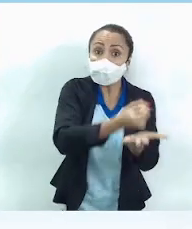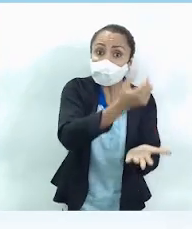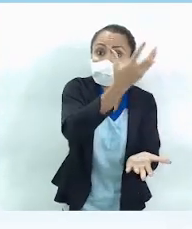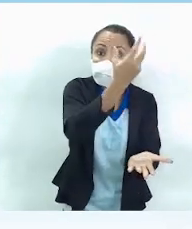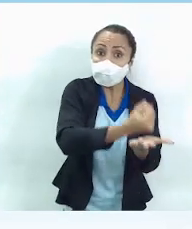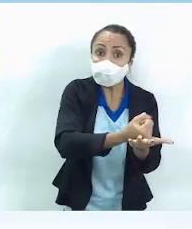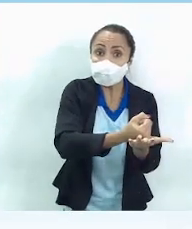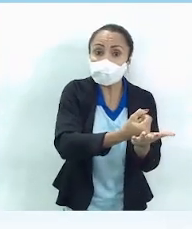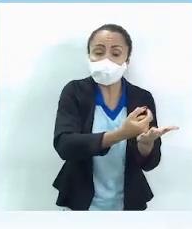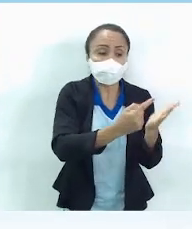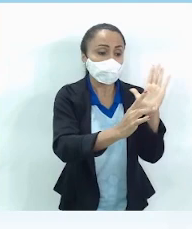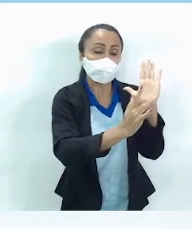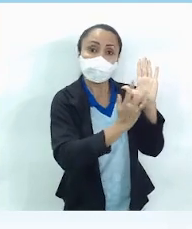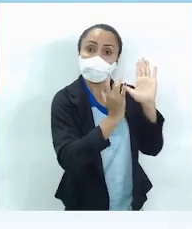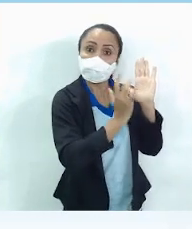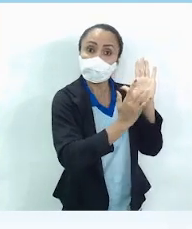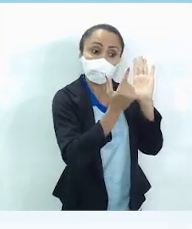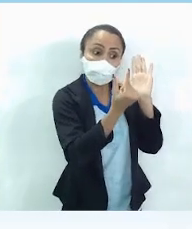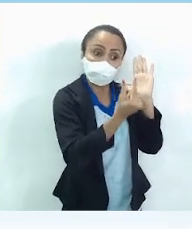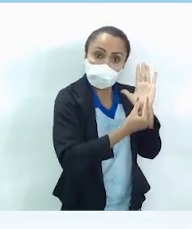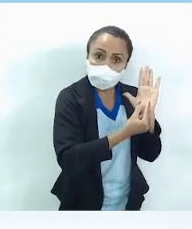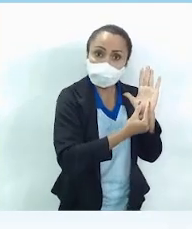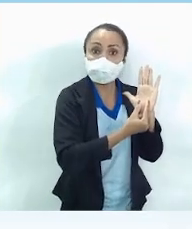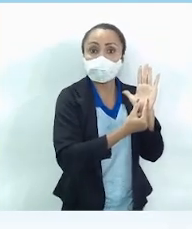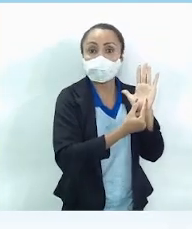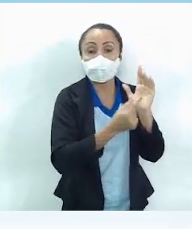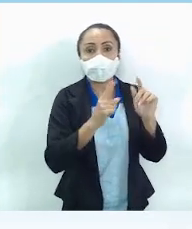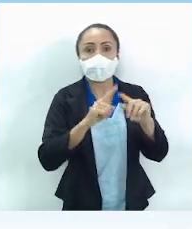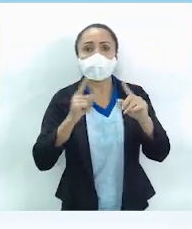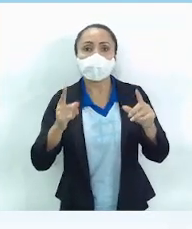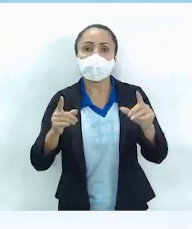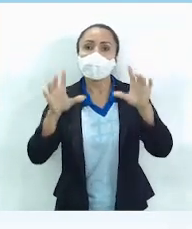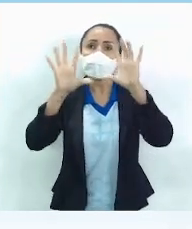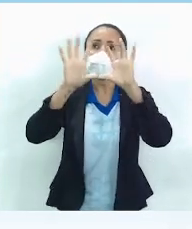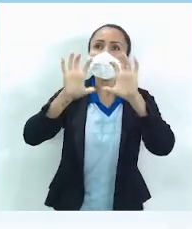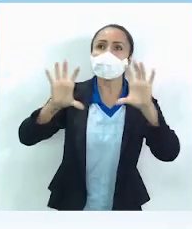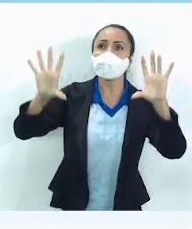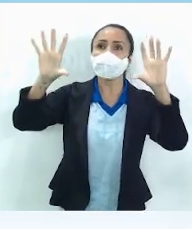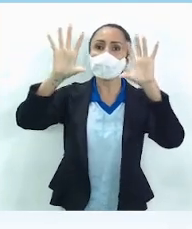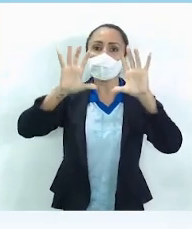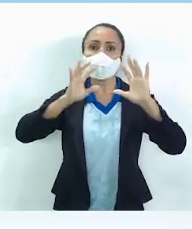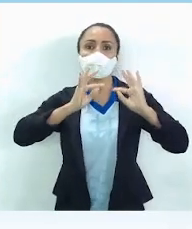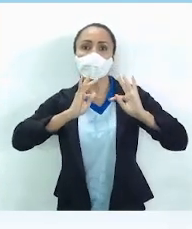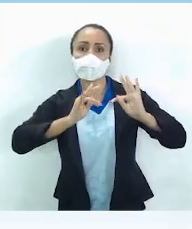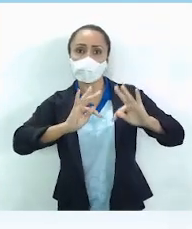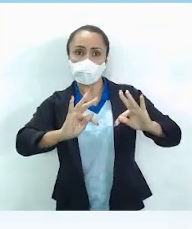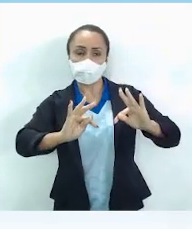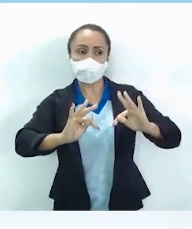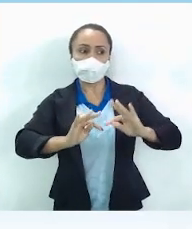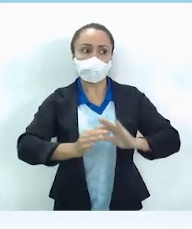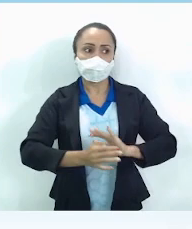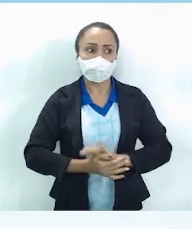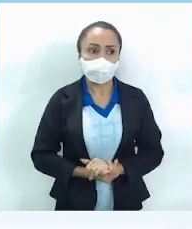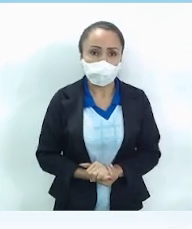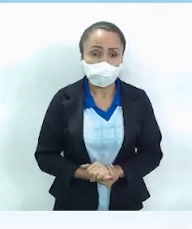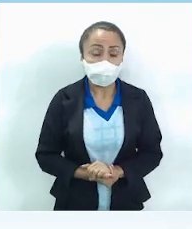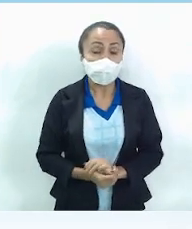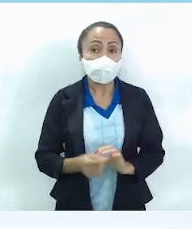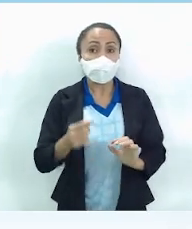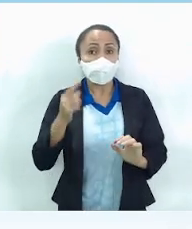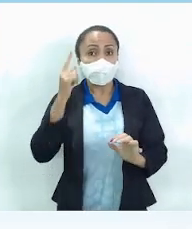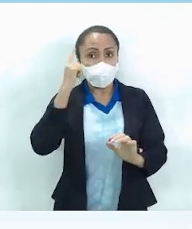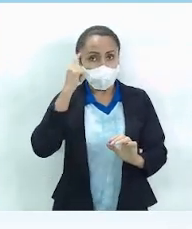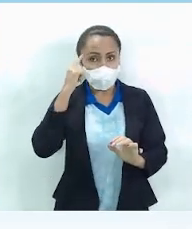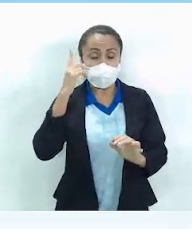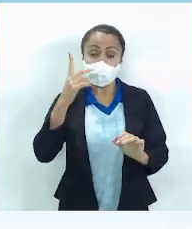não existem fisicamente, mas existem na nuvem tecnológica, não é? Vamos pensar